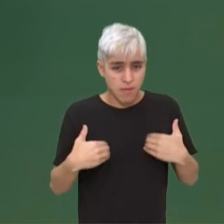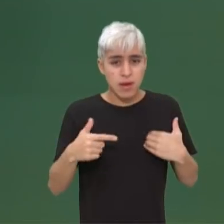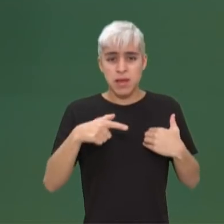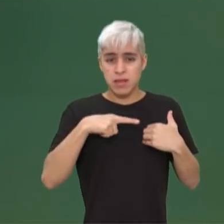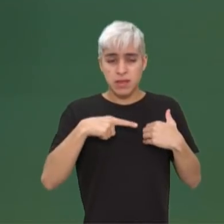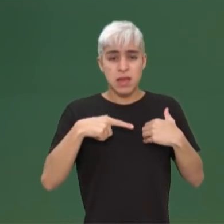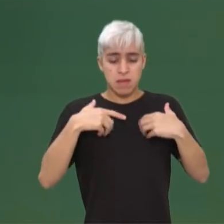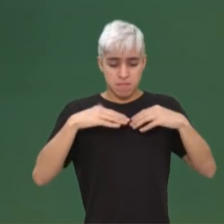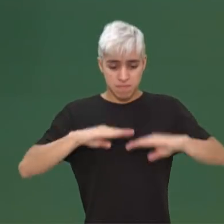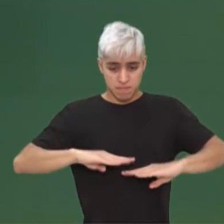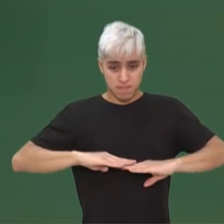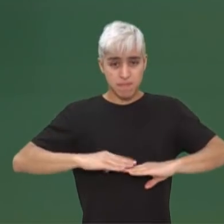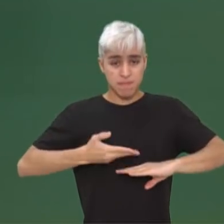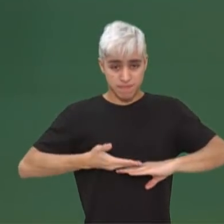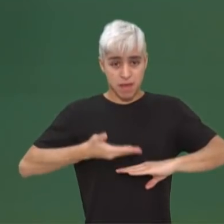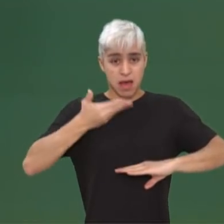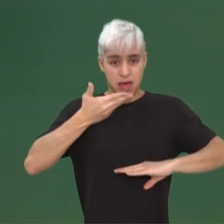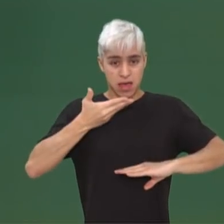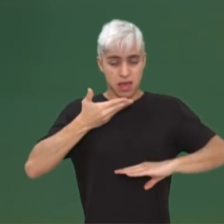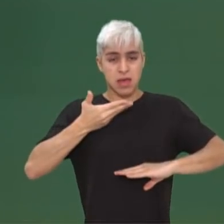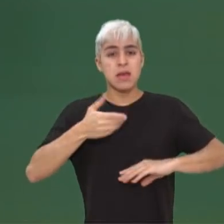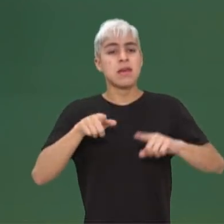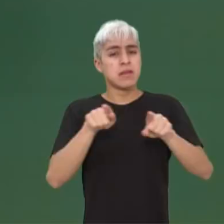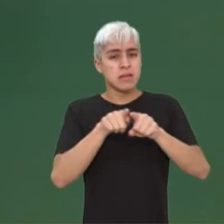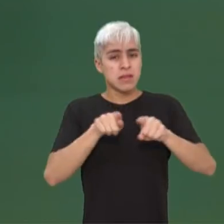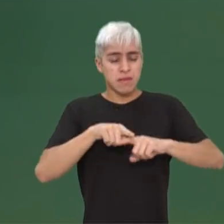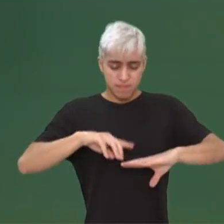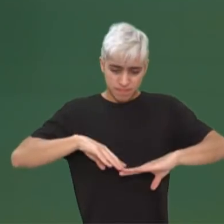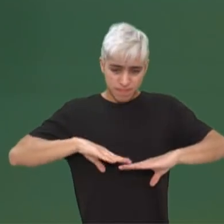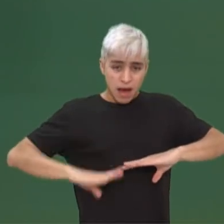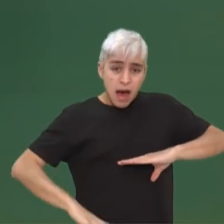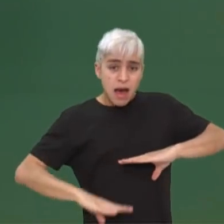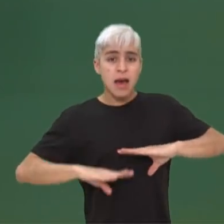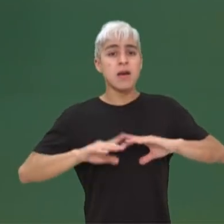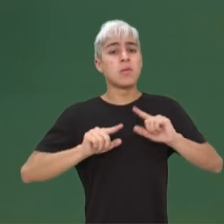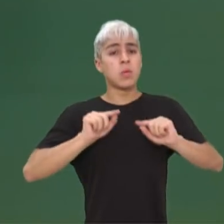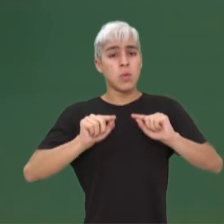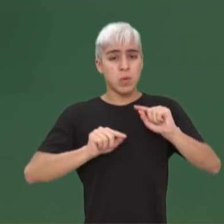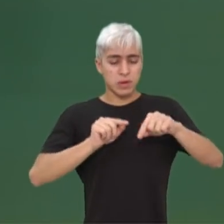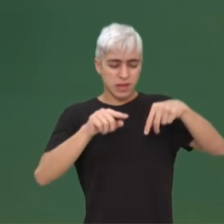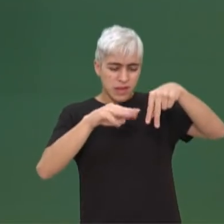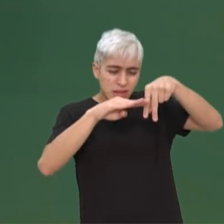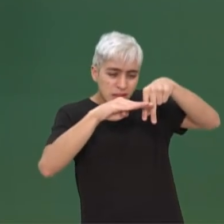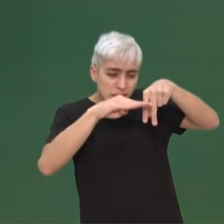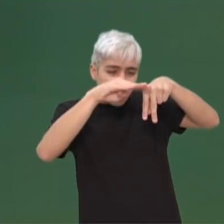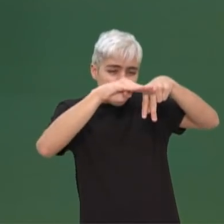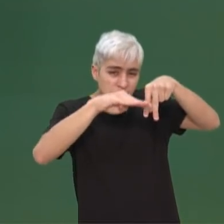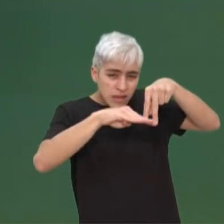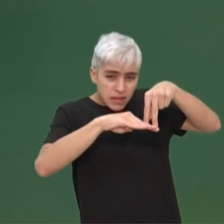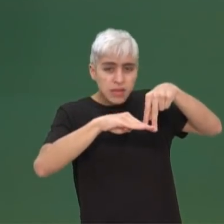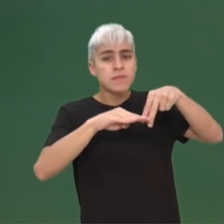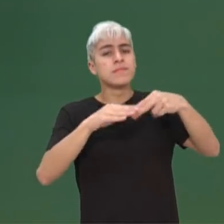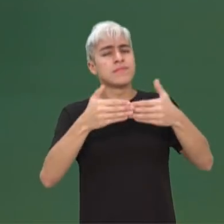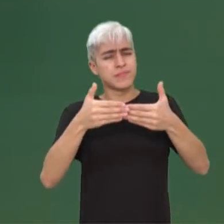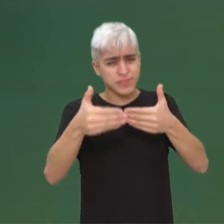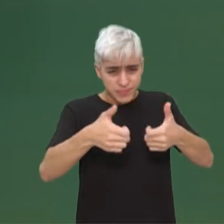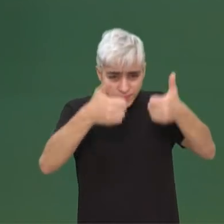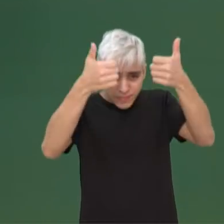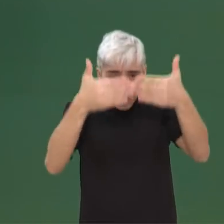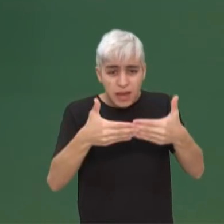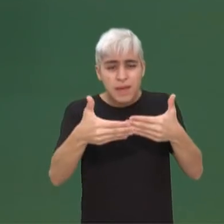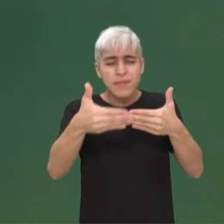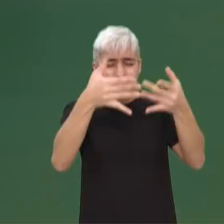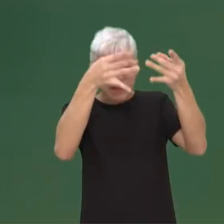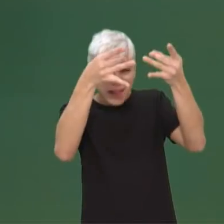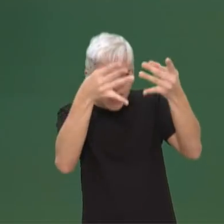membros superiores, que vai ser do tronco para cima, e membros inferiores, que vai ser do tronco para baixo. Mais para frente também vamos falar sobre isso com